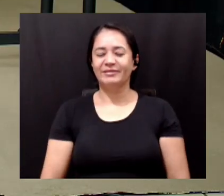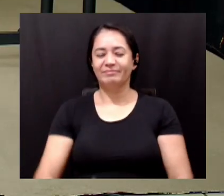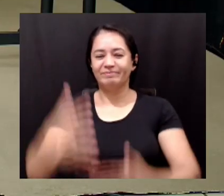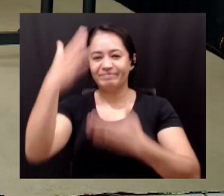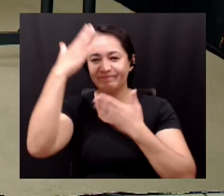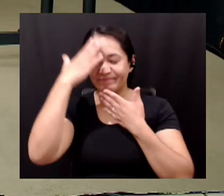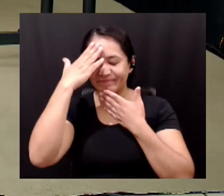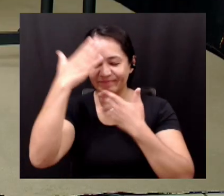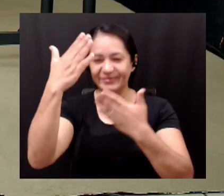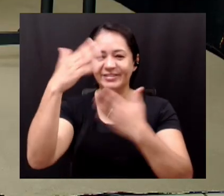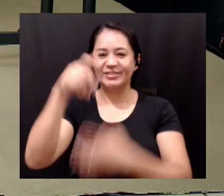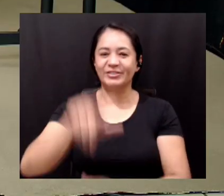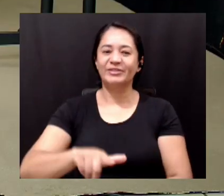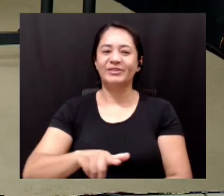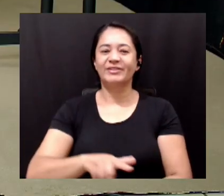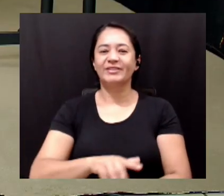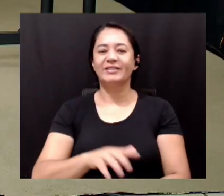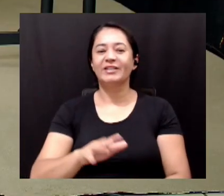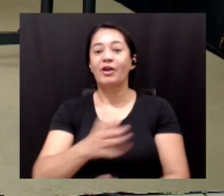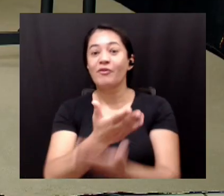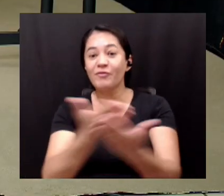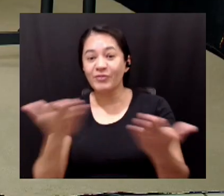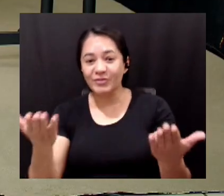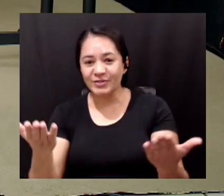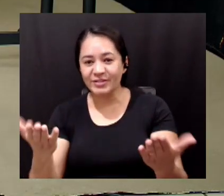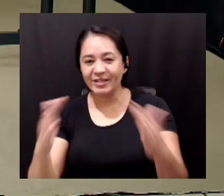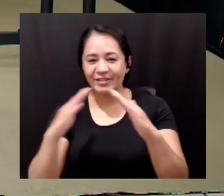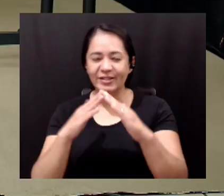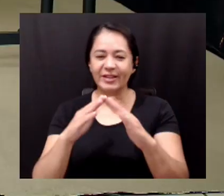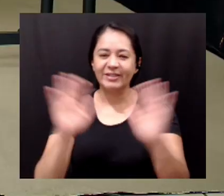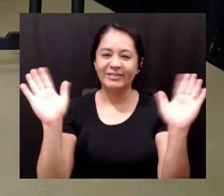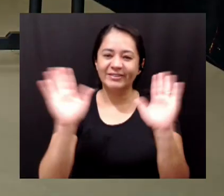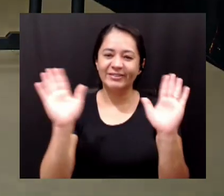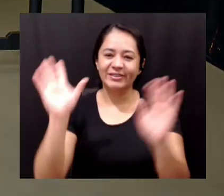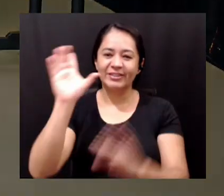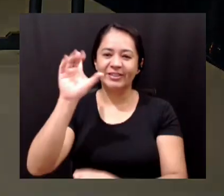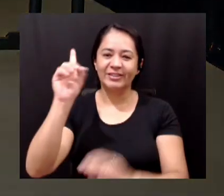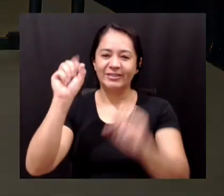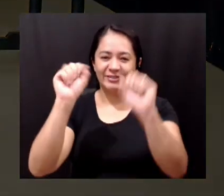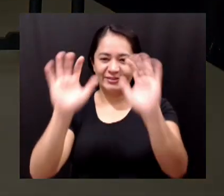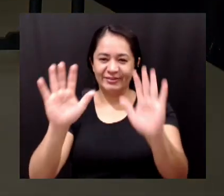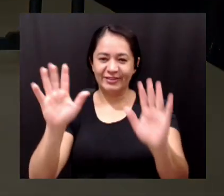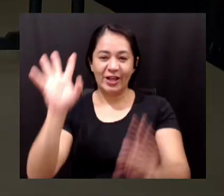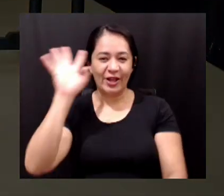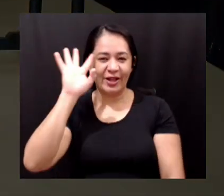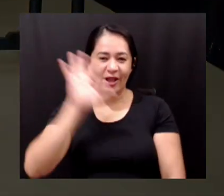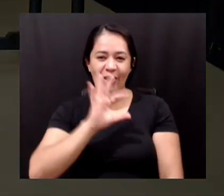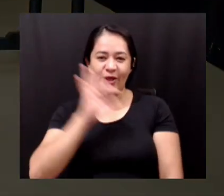vocês, a você aí de casa. Valeu, pessoal, fique com Deus. Uma ótima quarta-feira. Tchau, tchau.